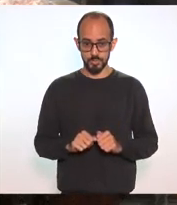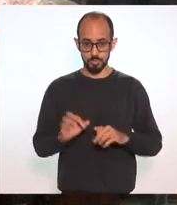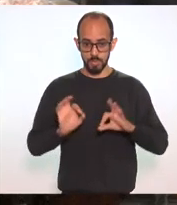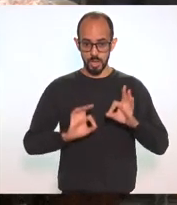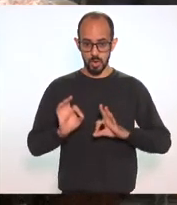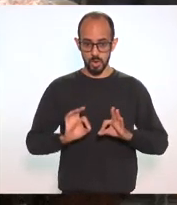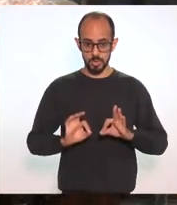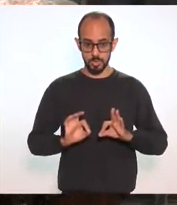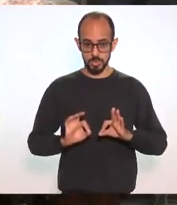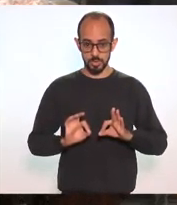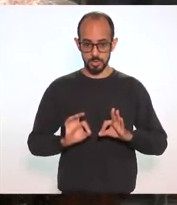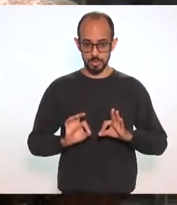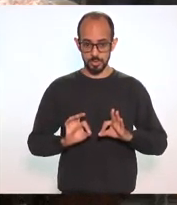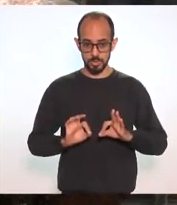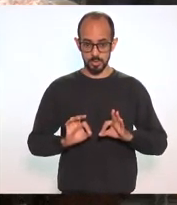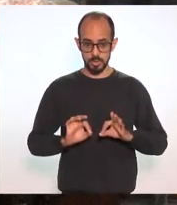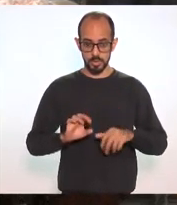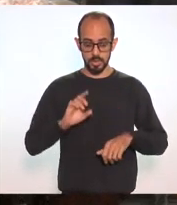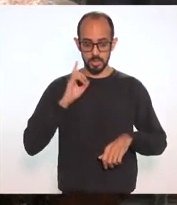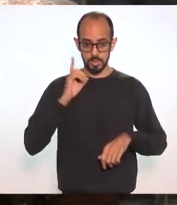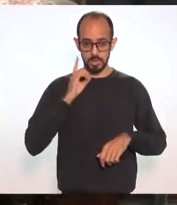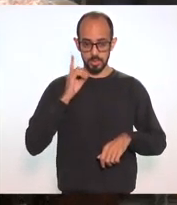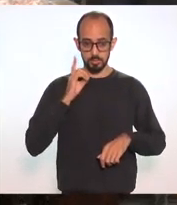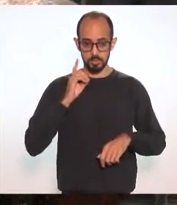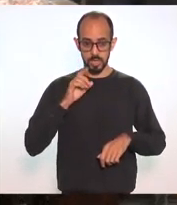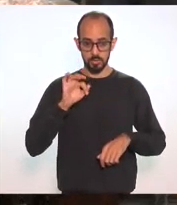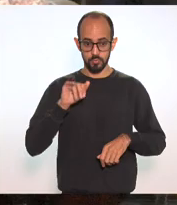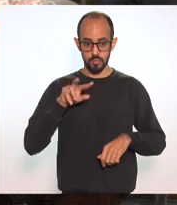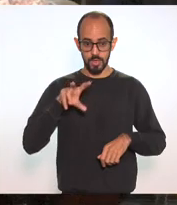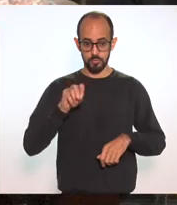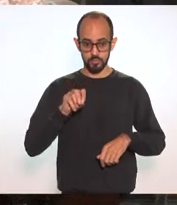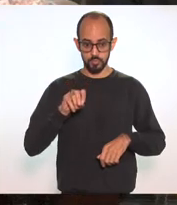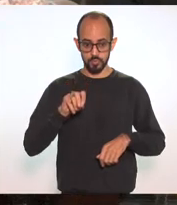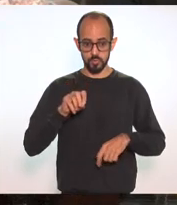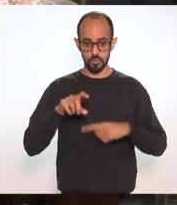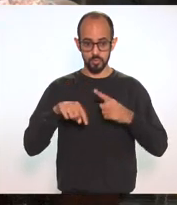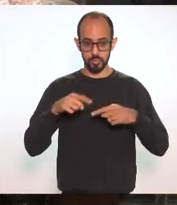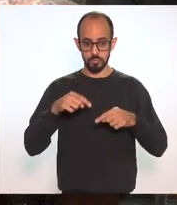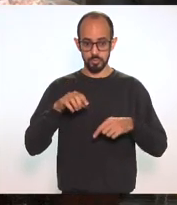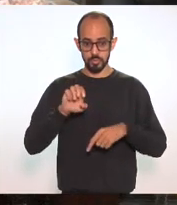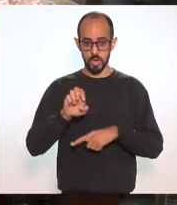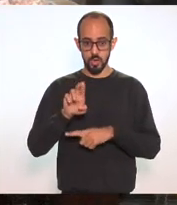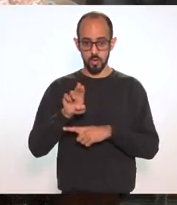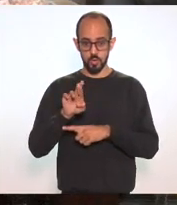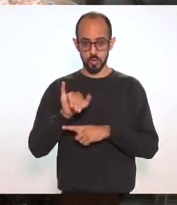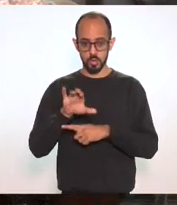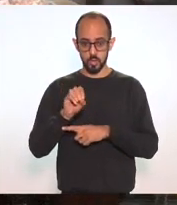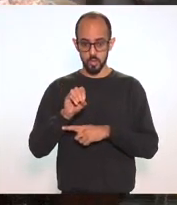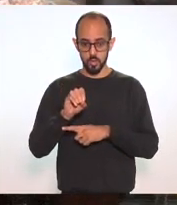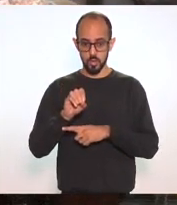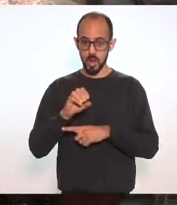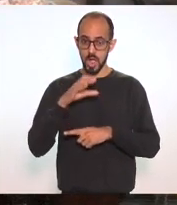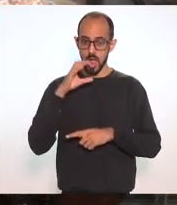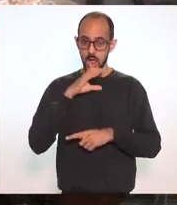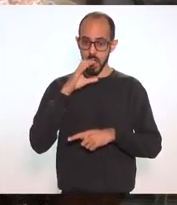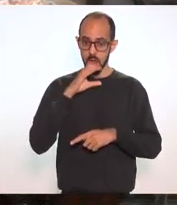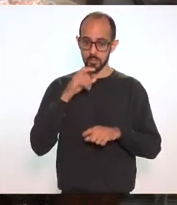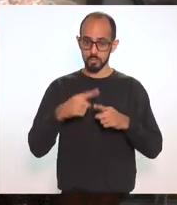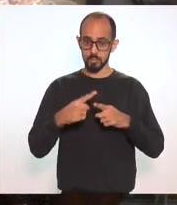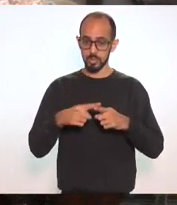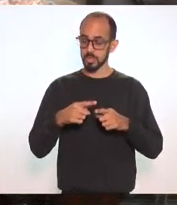Senhor presidente, pela ordem, boa tarde, presidente. Deputado Flávio Serafini, Renata, em seguida, deputado Eurico. Muito brevemente, porque nós estamos agora no